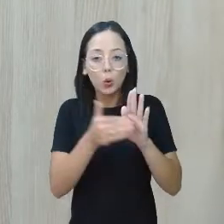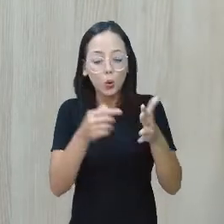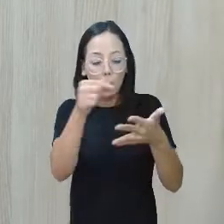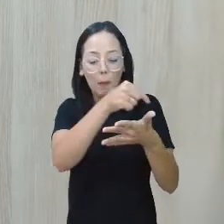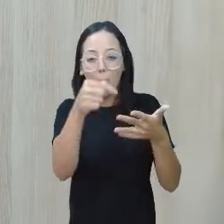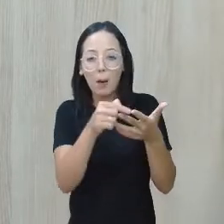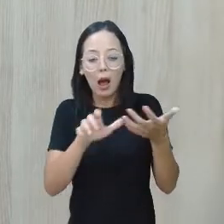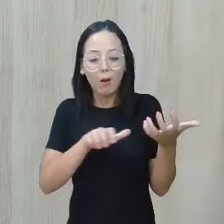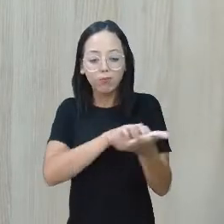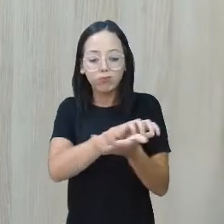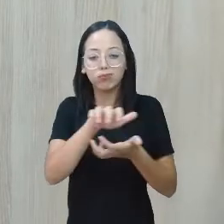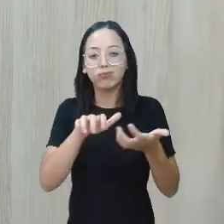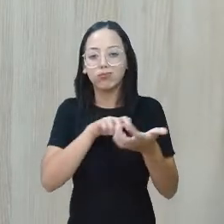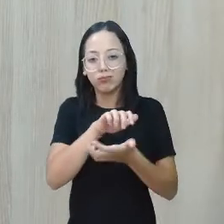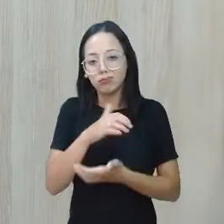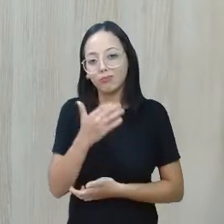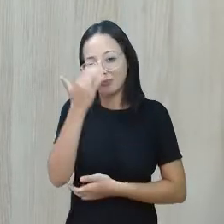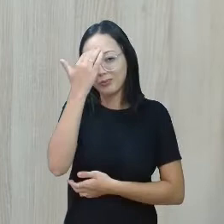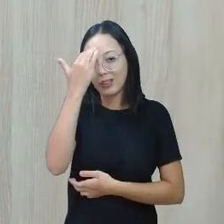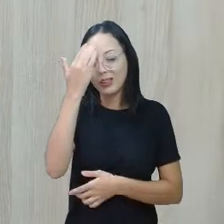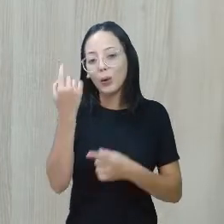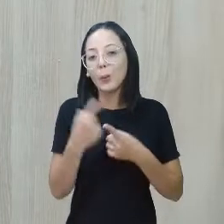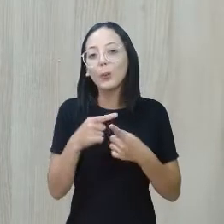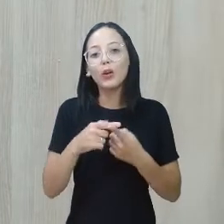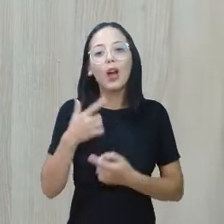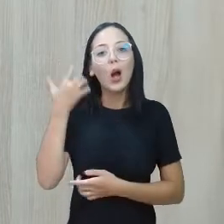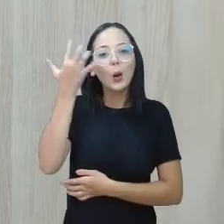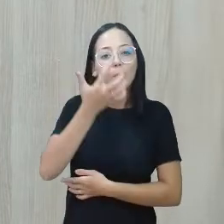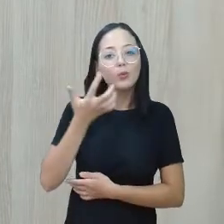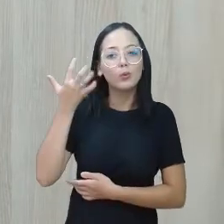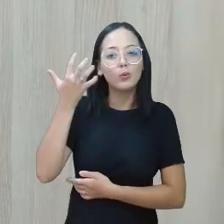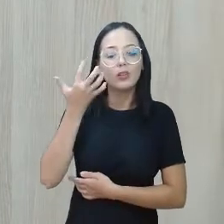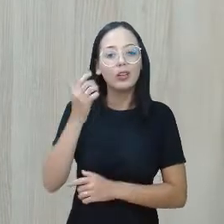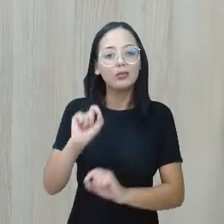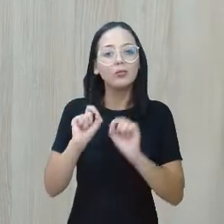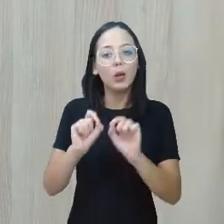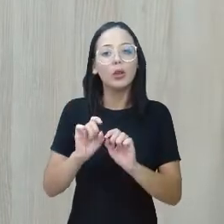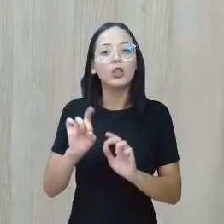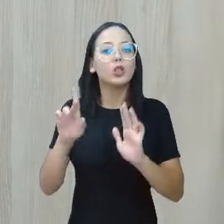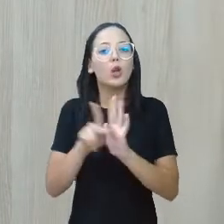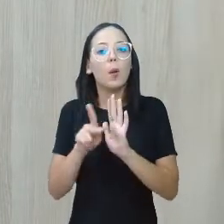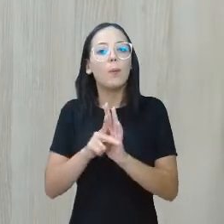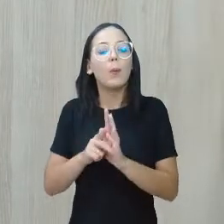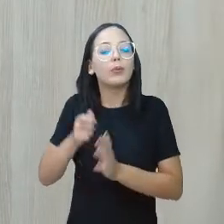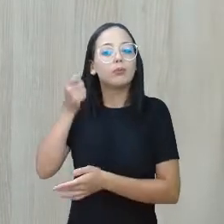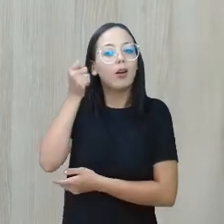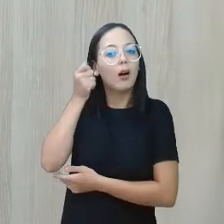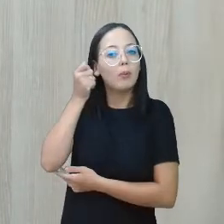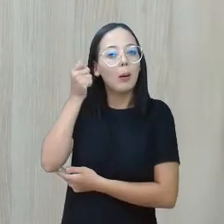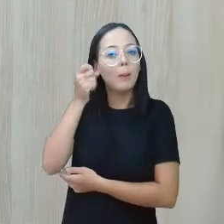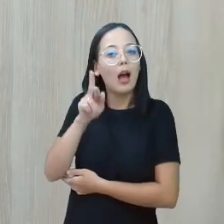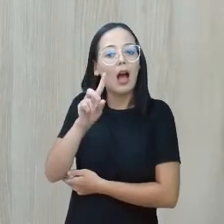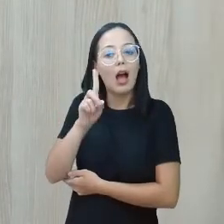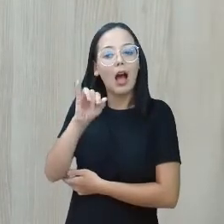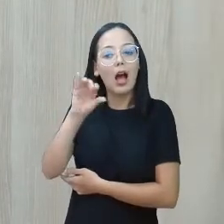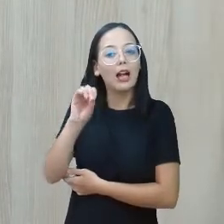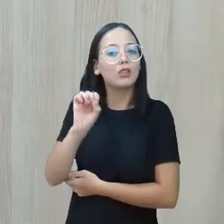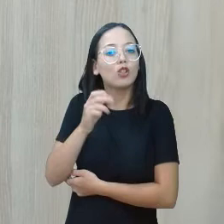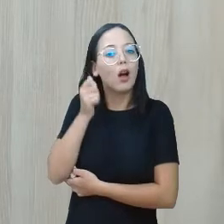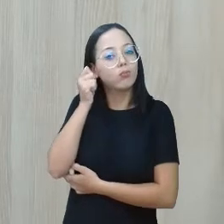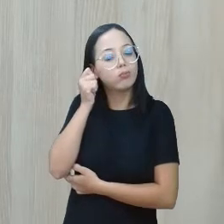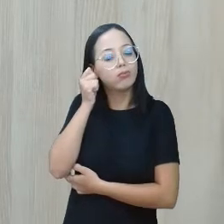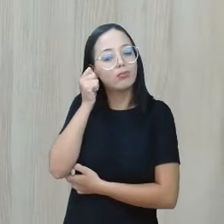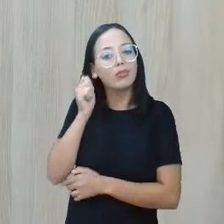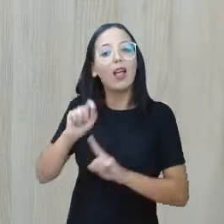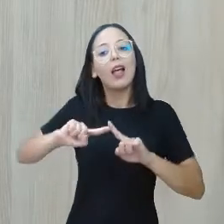evolução muito grande, né? Porque a música era tocada só no rádio. É verdade. Né? Era tocada no